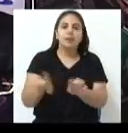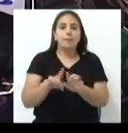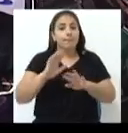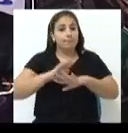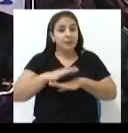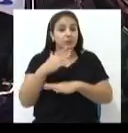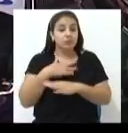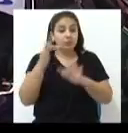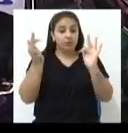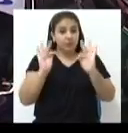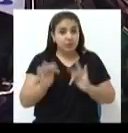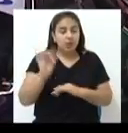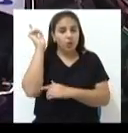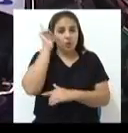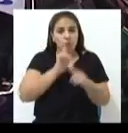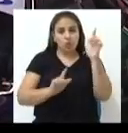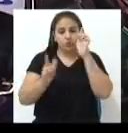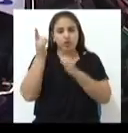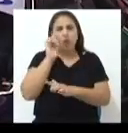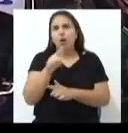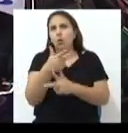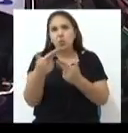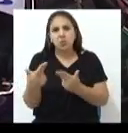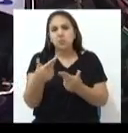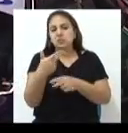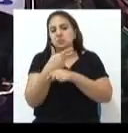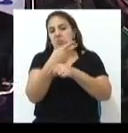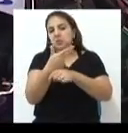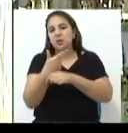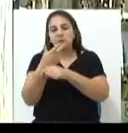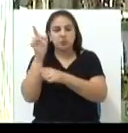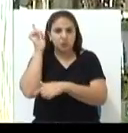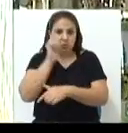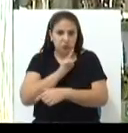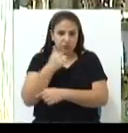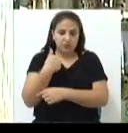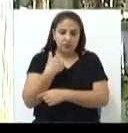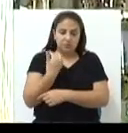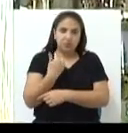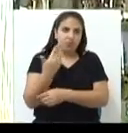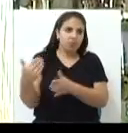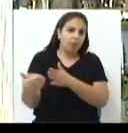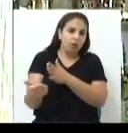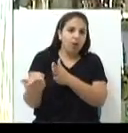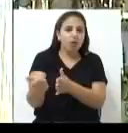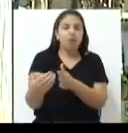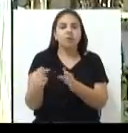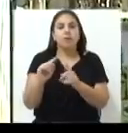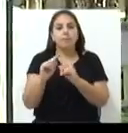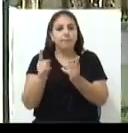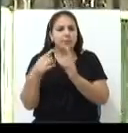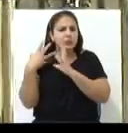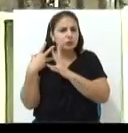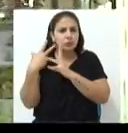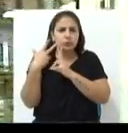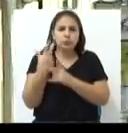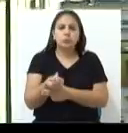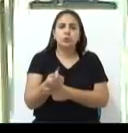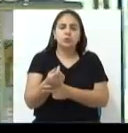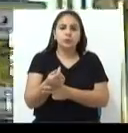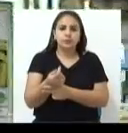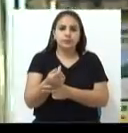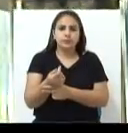tive a felicidade de conquistar alguns títulos e vitórias na minha carreira, mas isso tudo